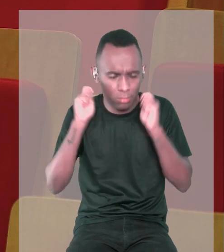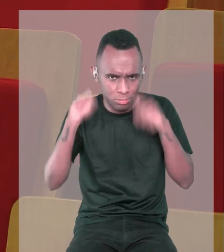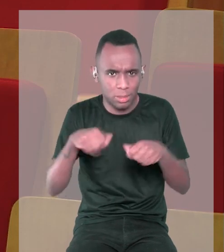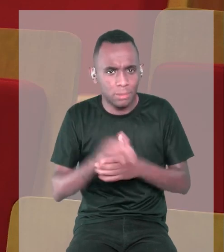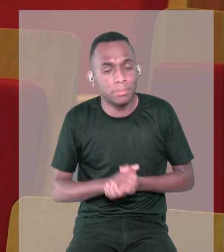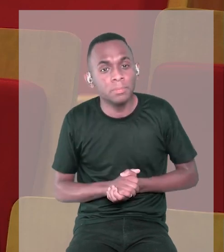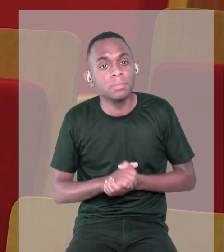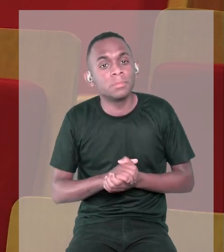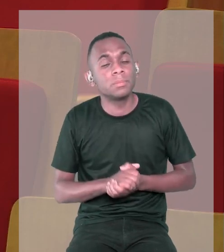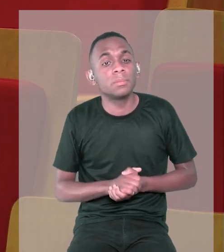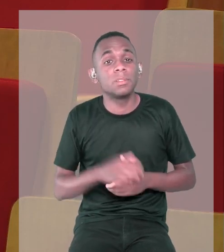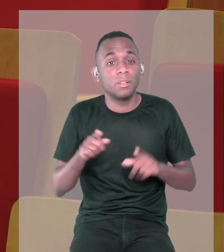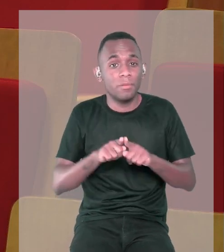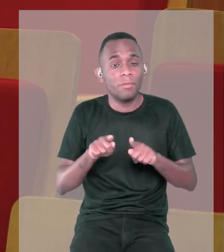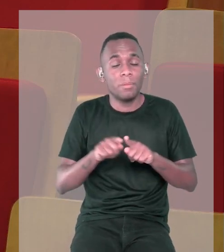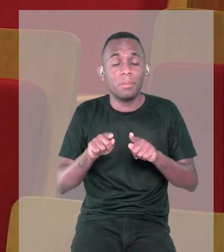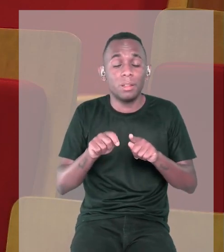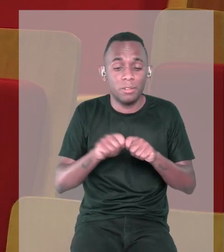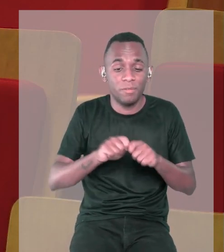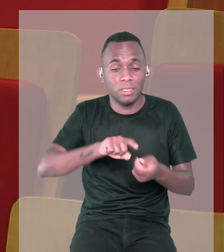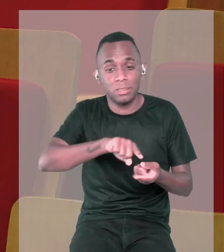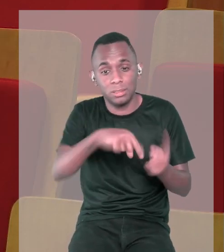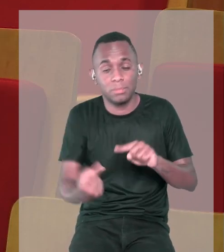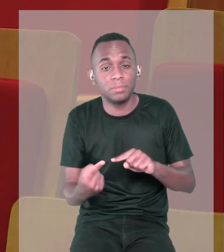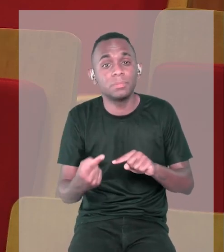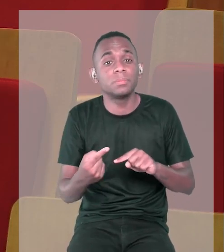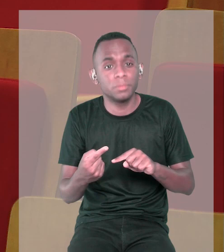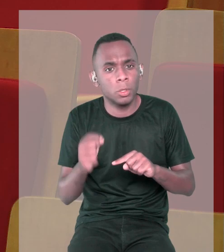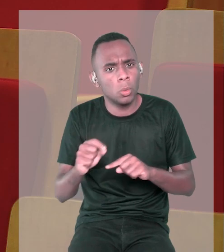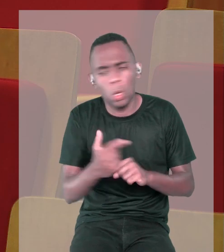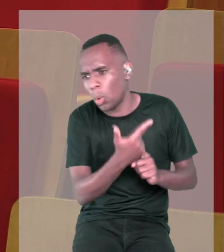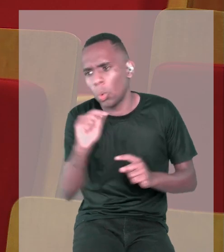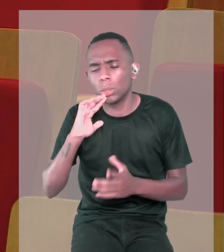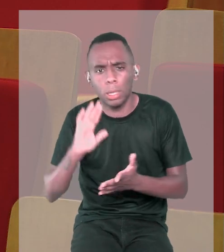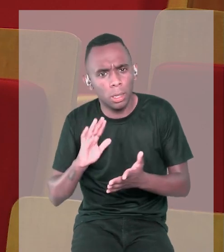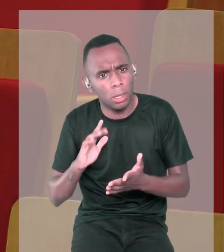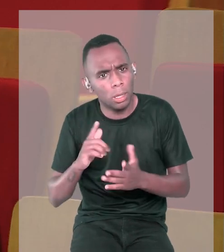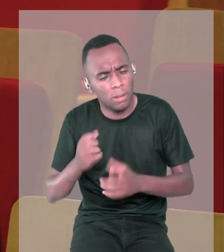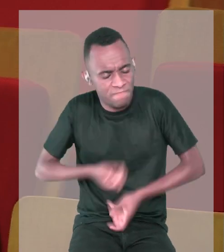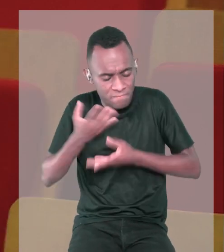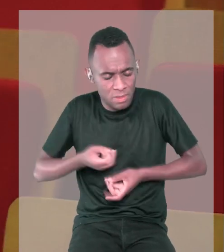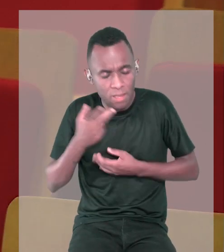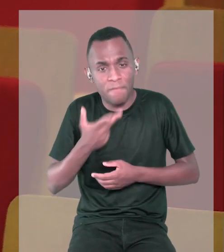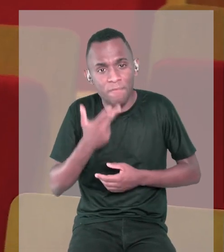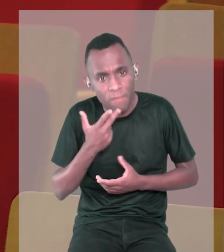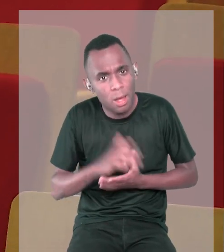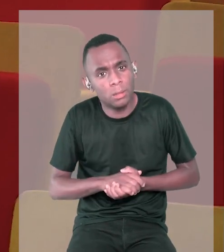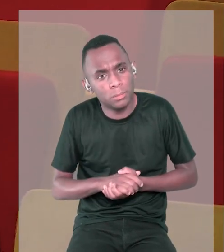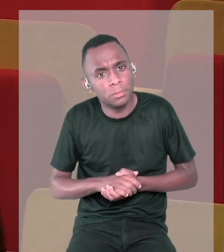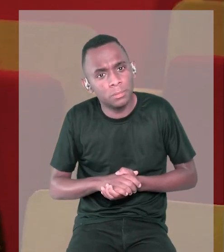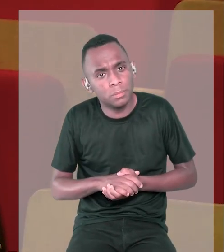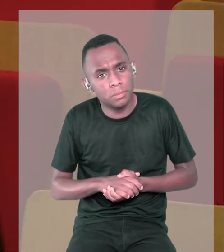a outra declaração da pessoa que pegou Covid. Então, aí é a questão